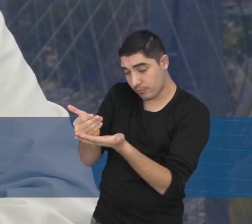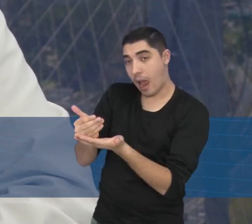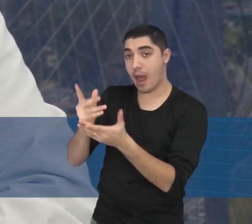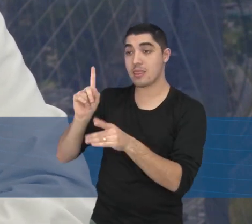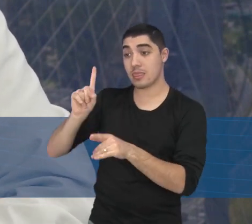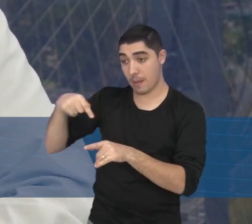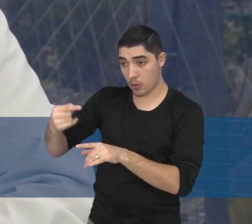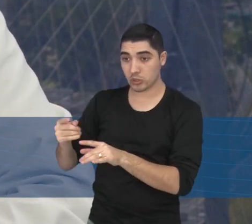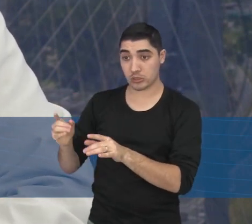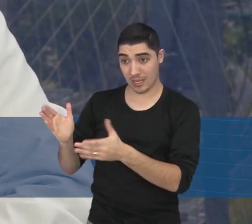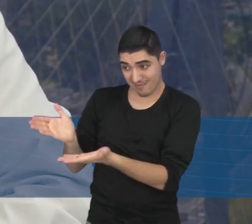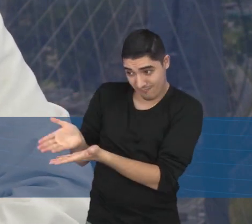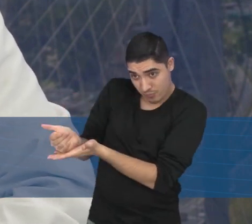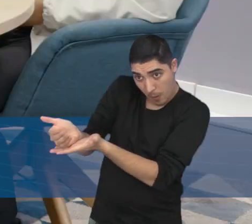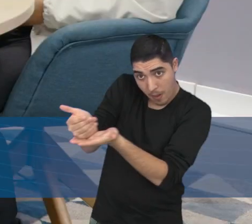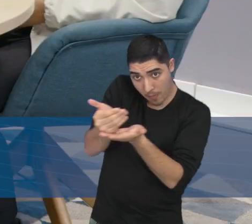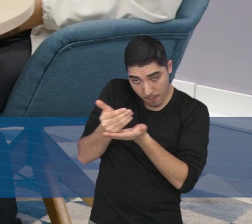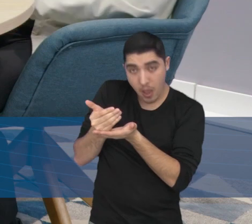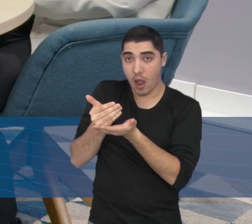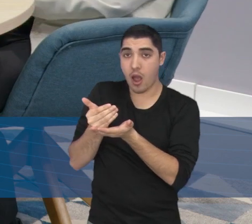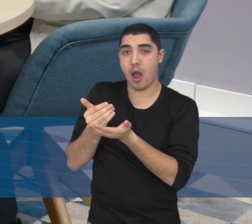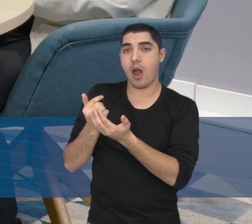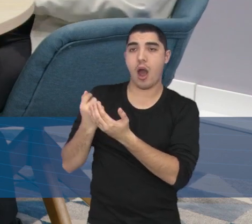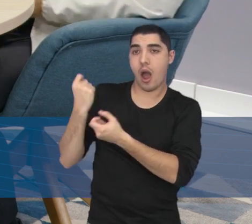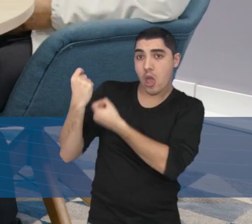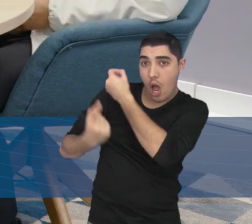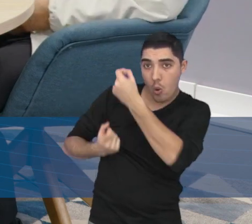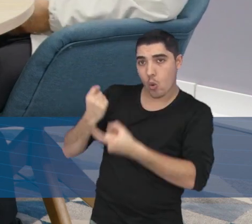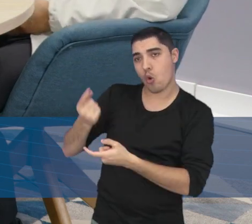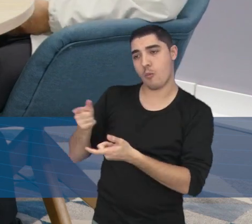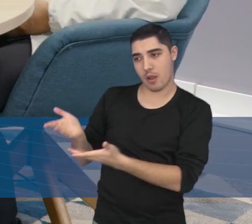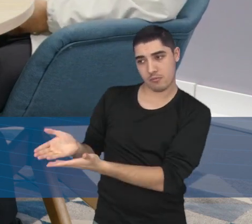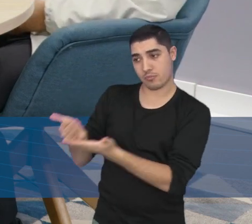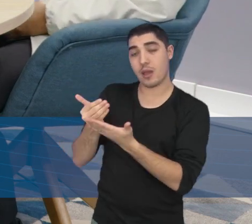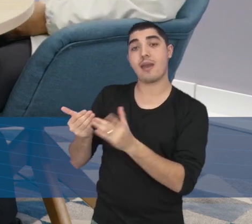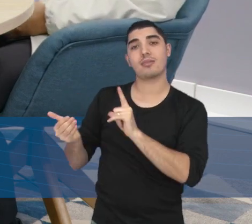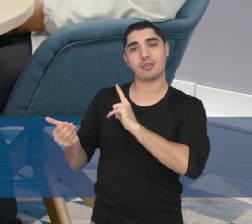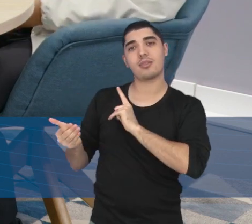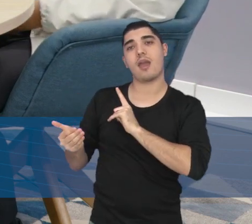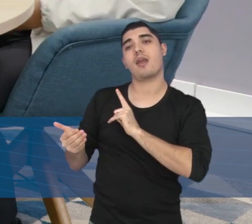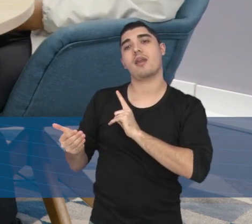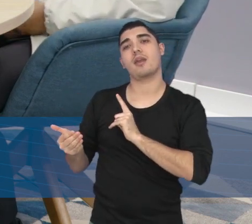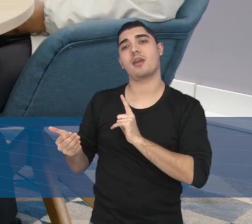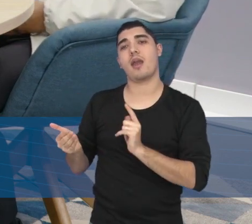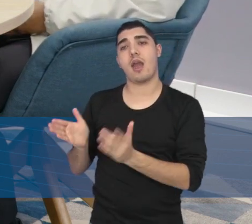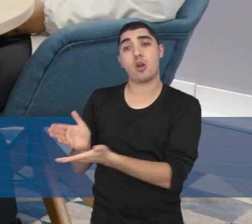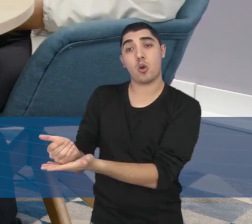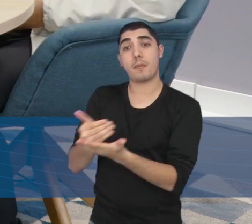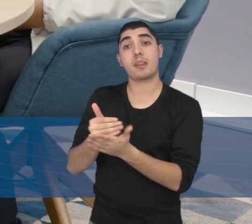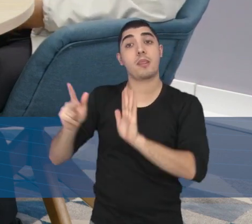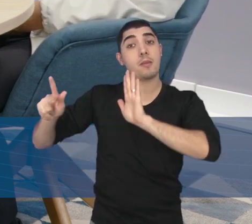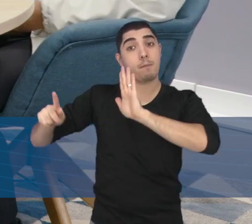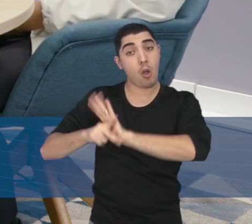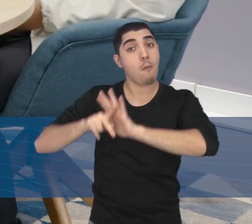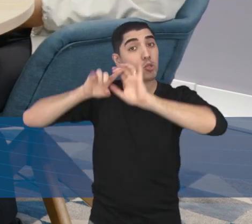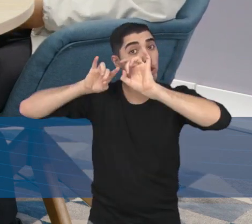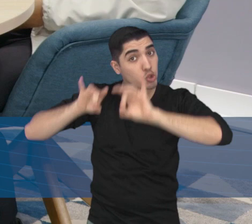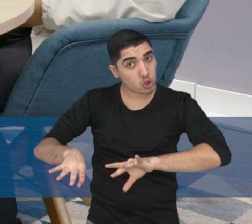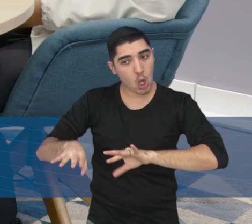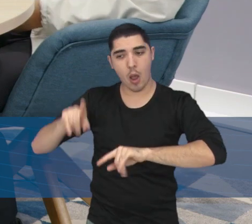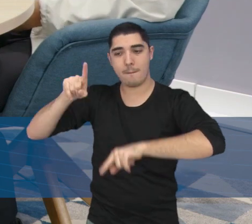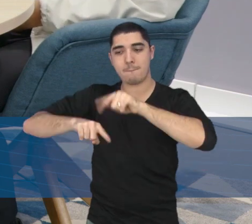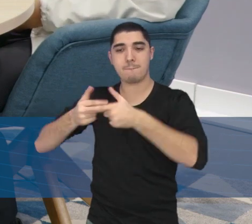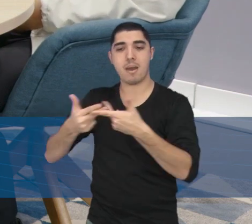Campos. Nessas coletas que a gente faz, uma das coletas que a gente tem é o coletas de eletroeletrônicos, né?